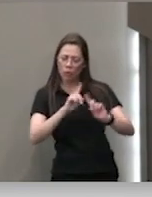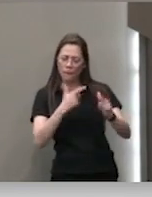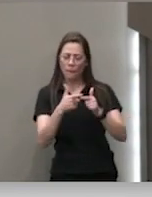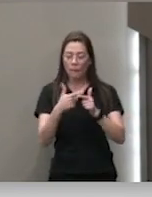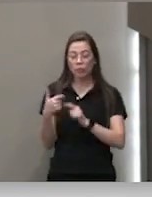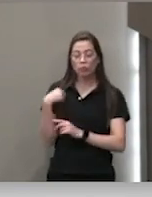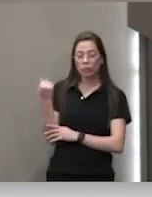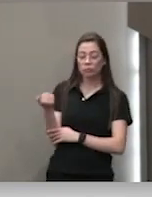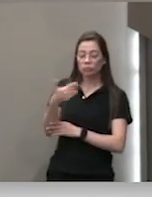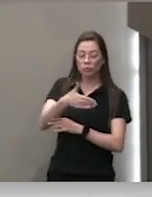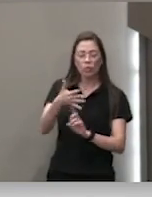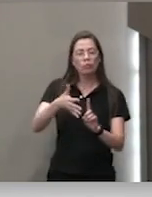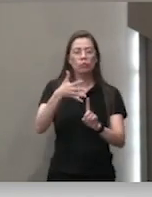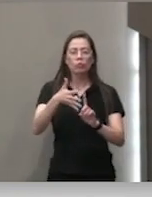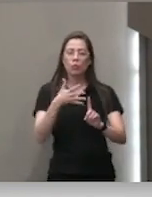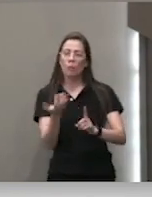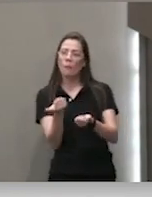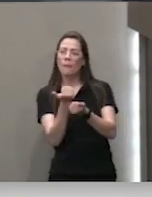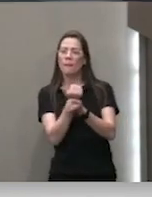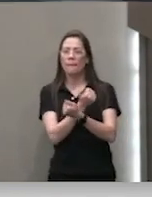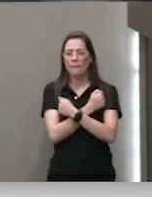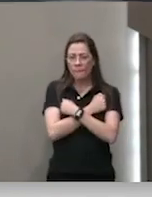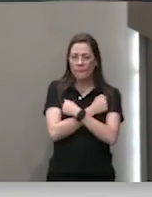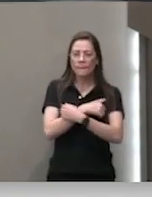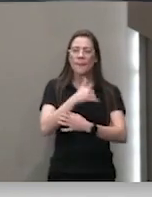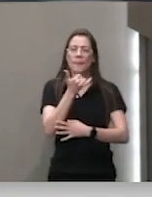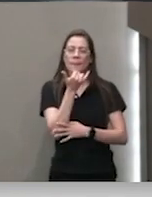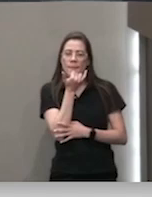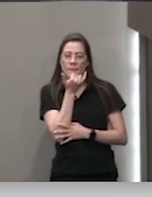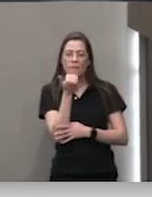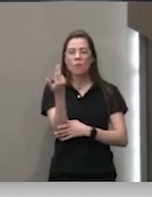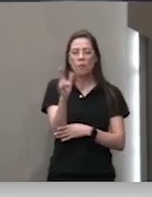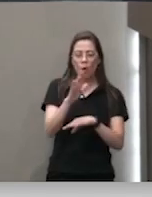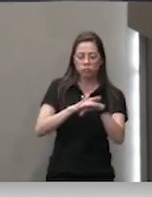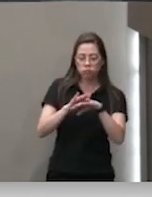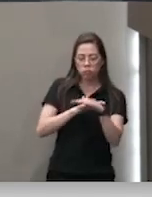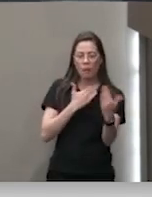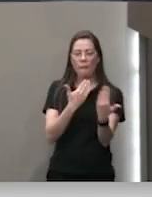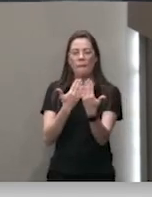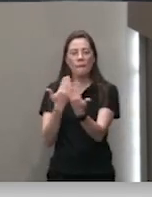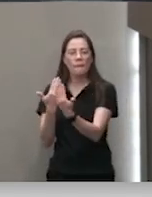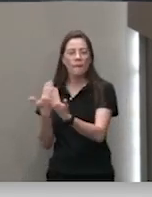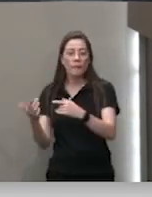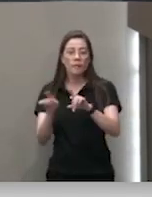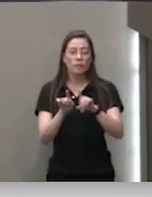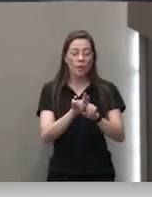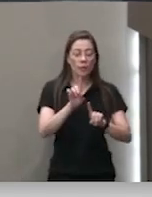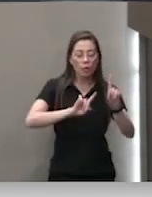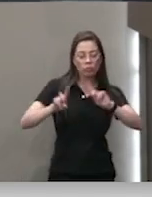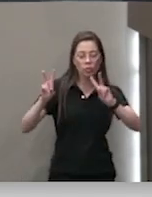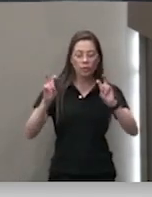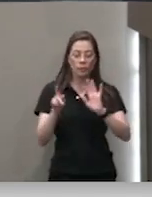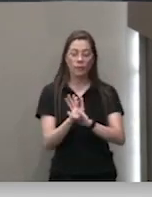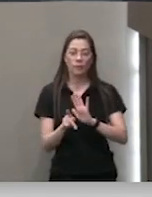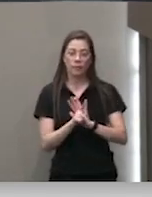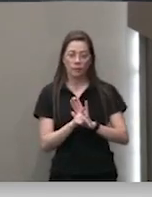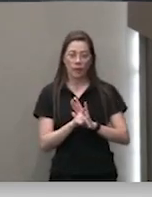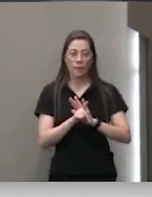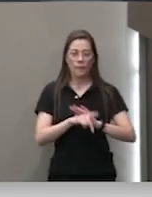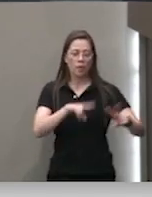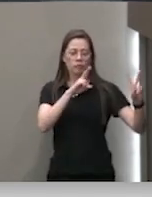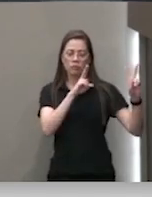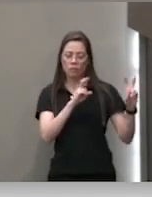aqui publicamente se desculpar ou a gente conversávamos paralelamente sobre algum assunto e outro,